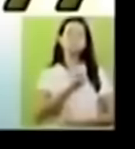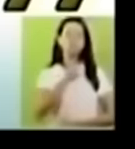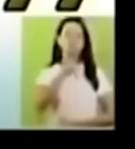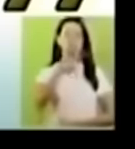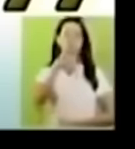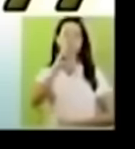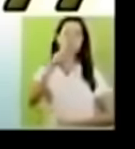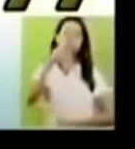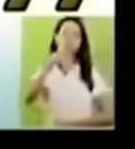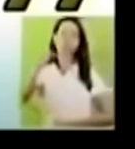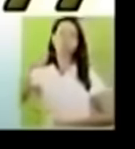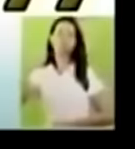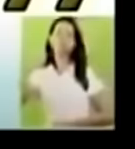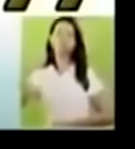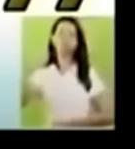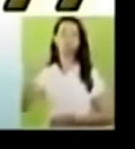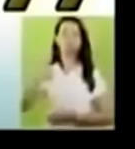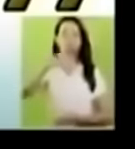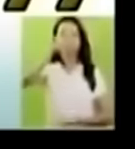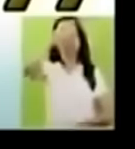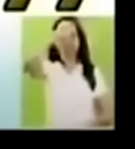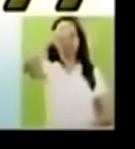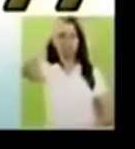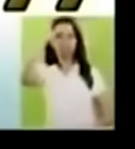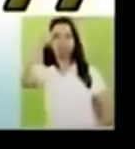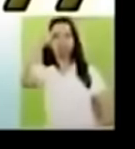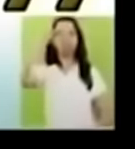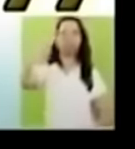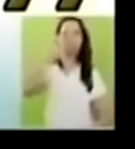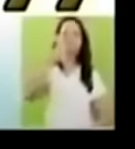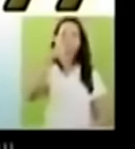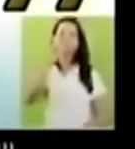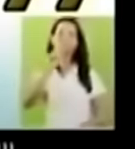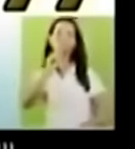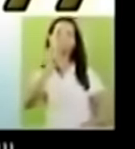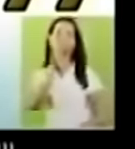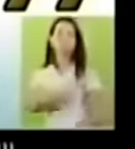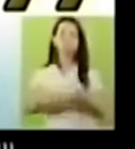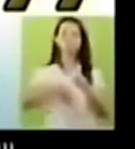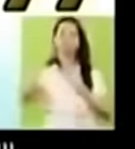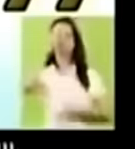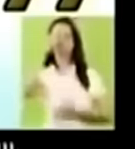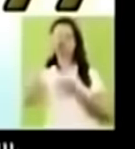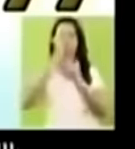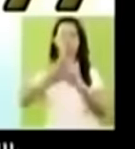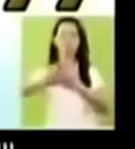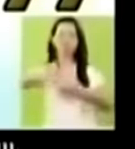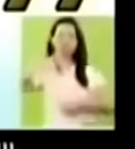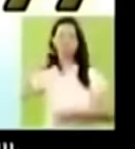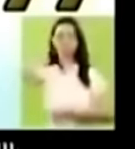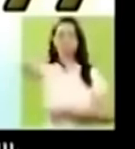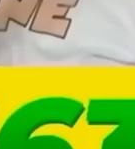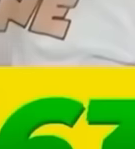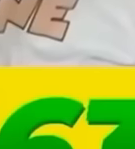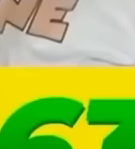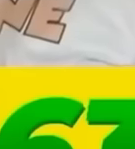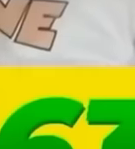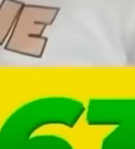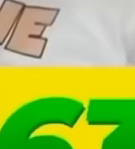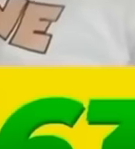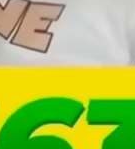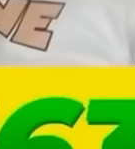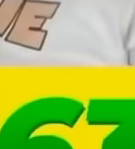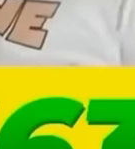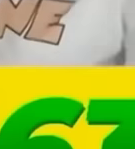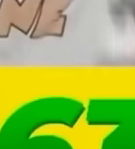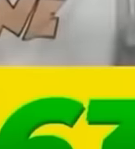Professor Fred Filé, número 2777. Prefeita Antônia Lúcia, força com conhecimento, Thundercats. Vote